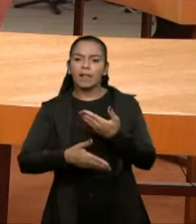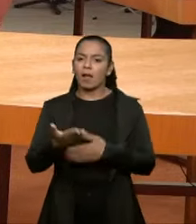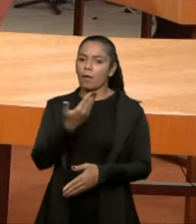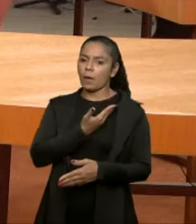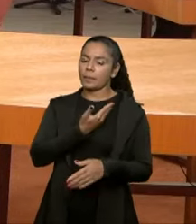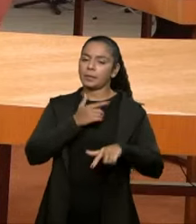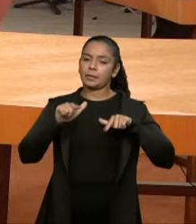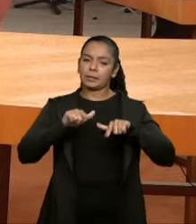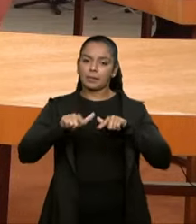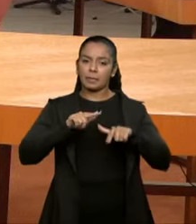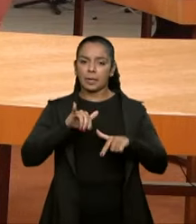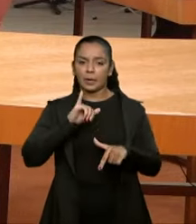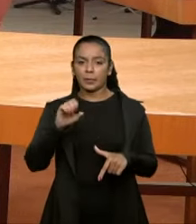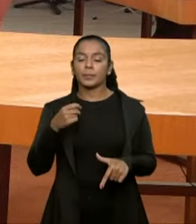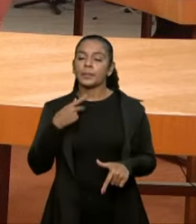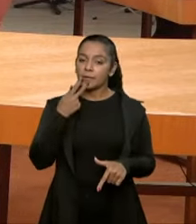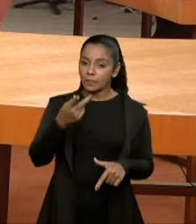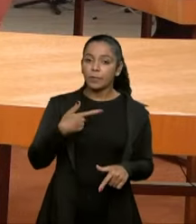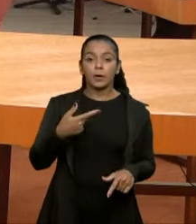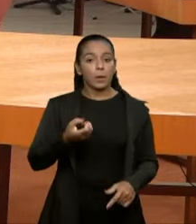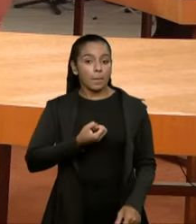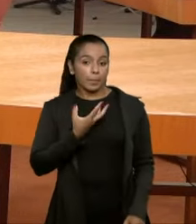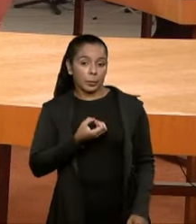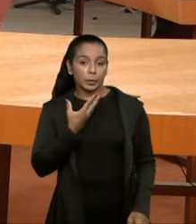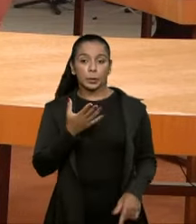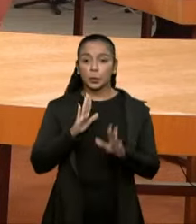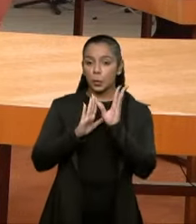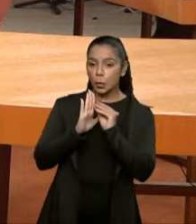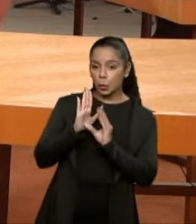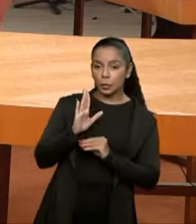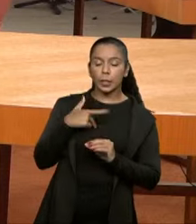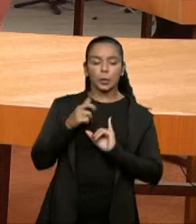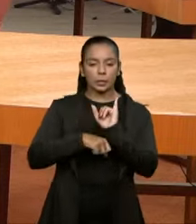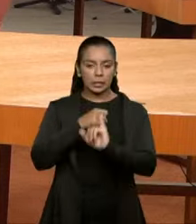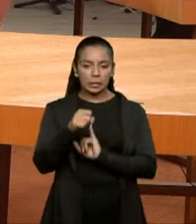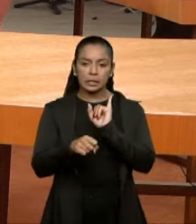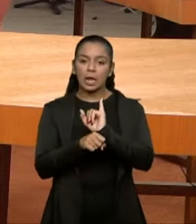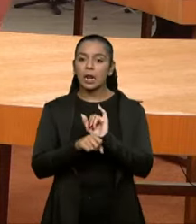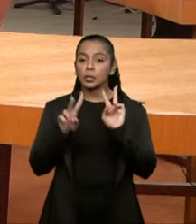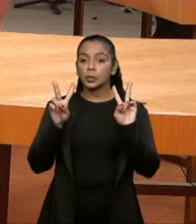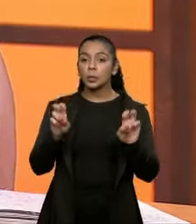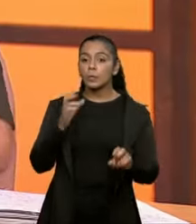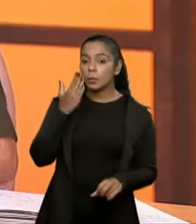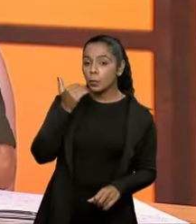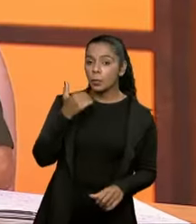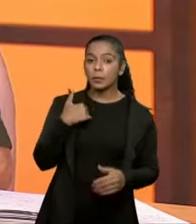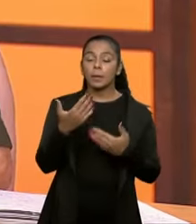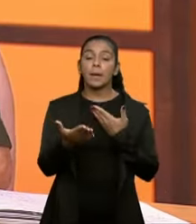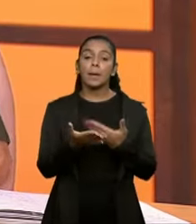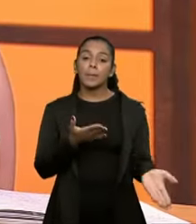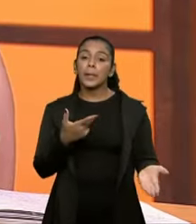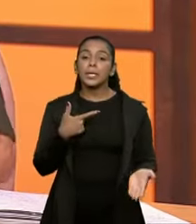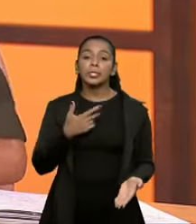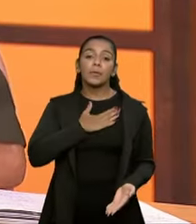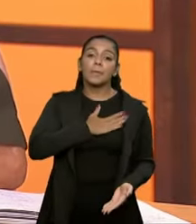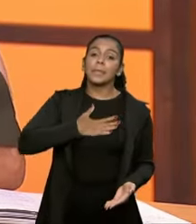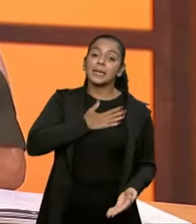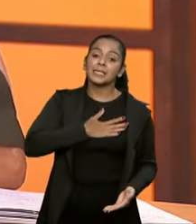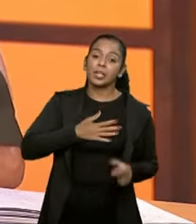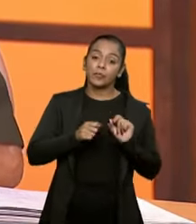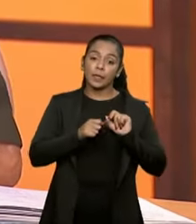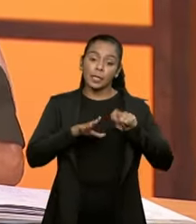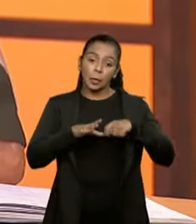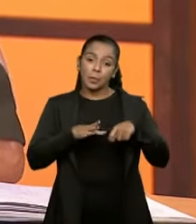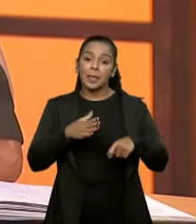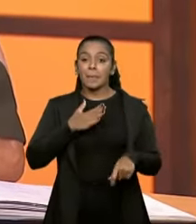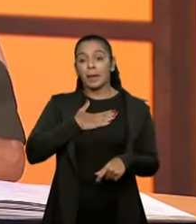isso. Falo porque, assim... Produzindo conteúdo, às vezes, de internet, assim, sim, de comida, eu comecei a perder o prazer de cozinhar pra mim ou pros outros um